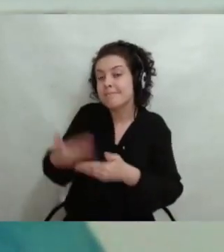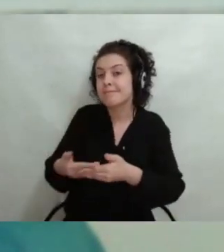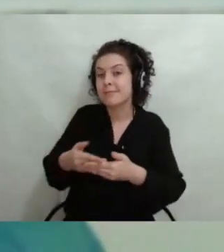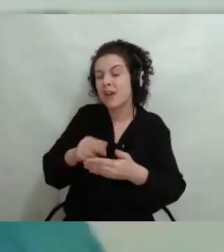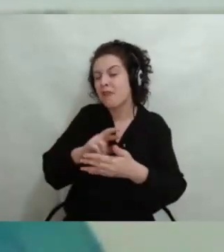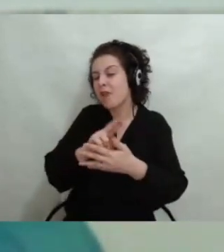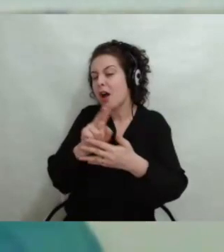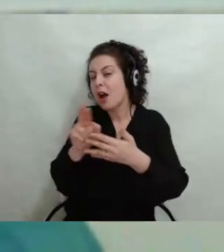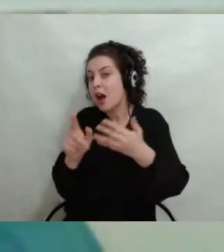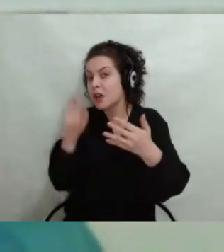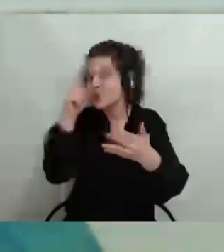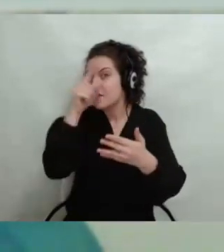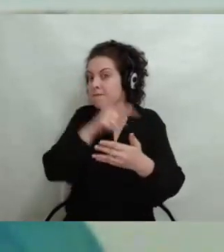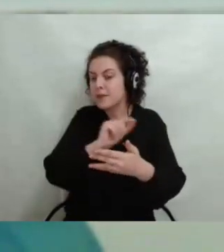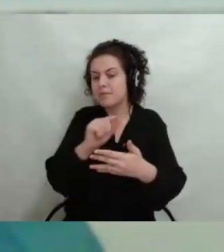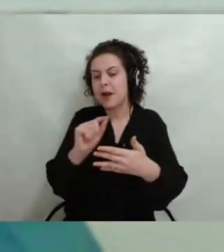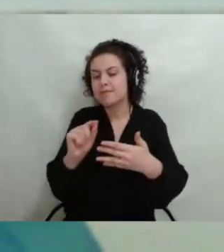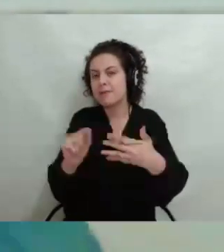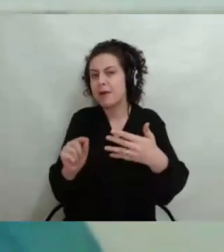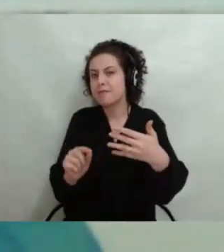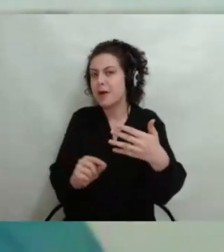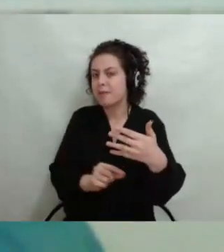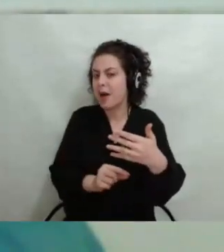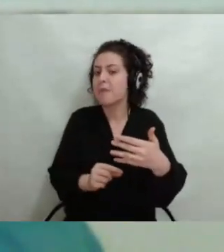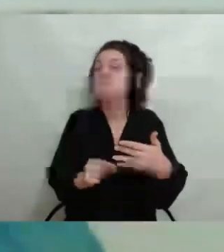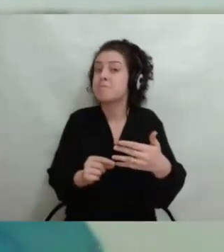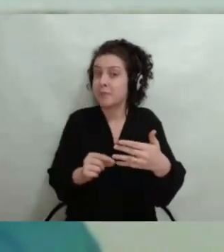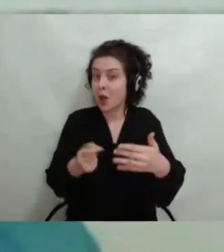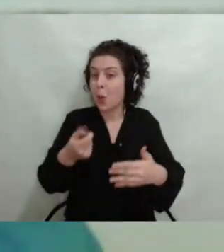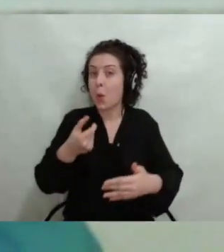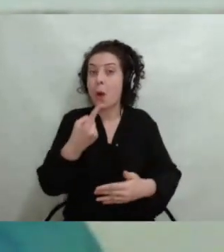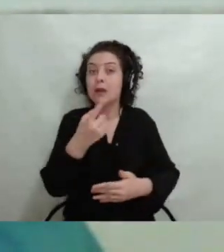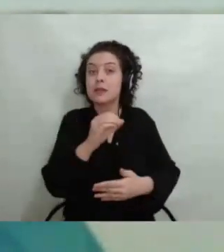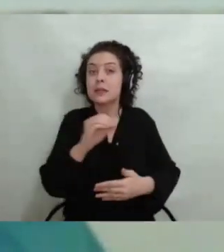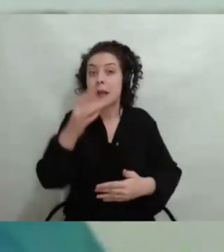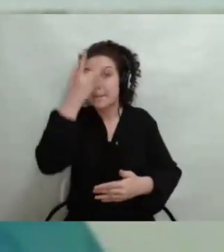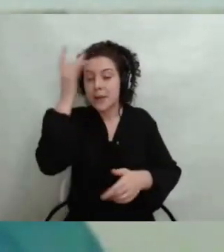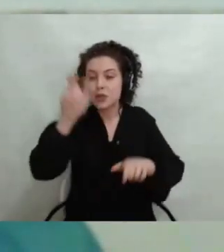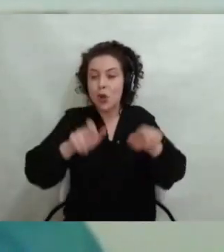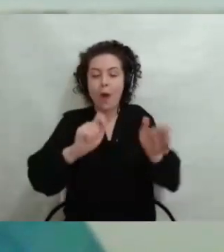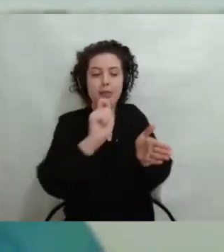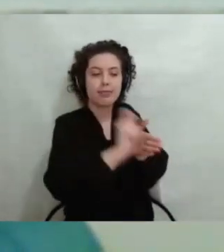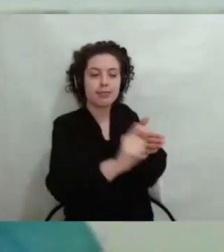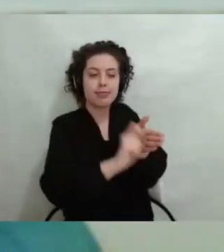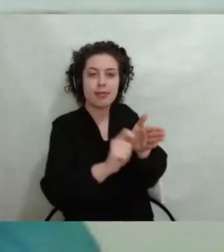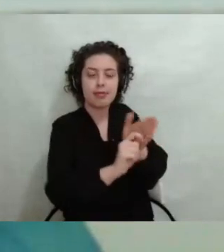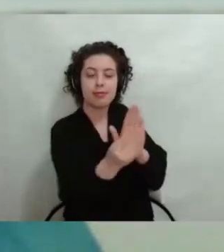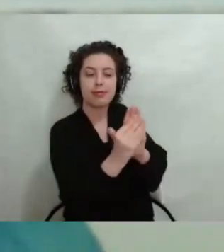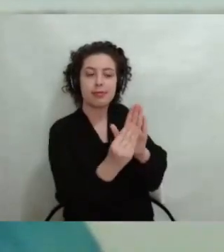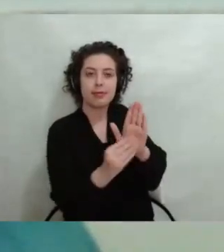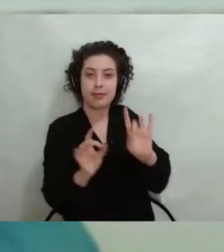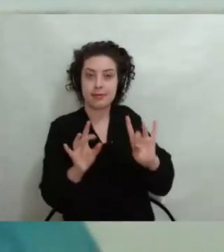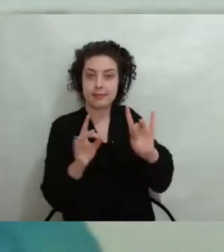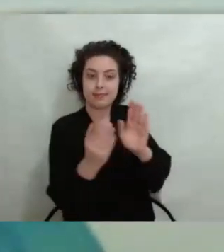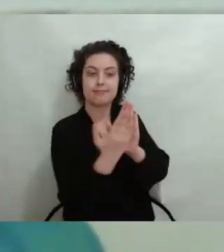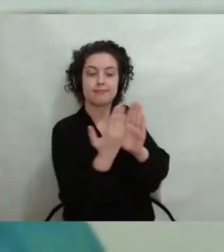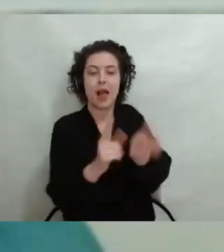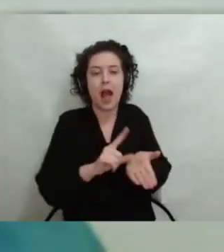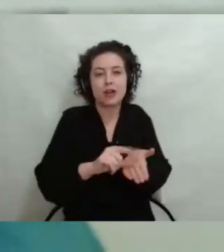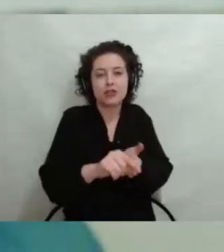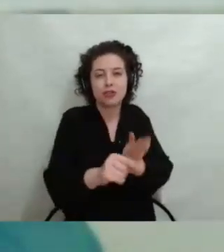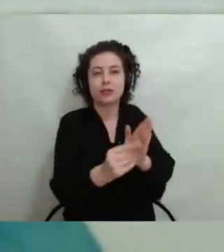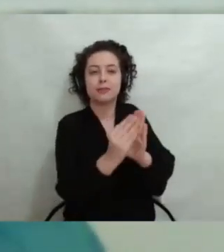que foram listadas pelos quase 100 autores que participaram daquele número especial, o resumo que